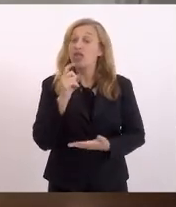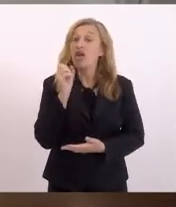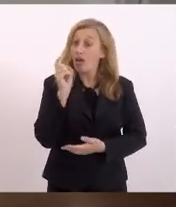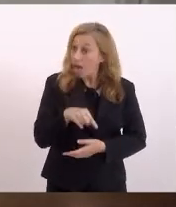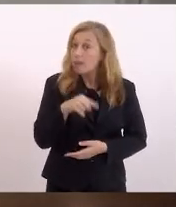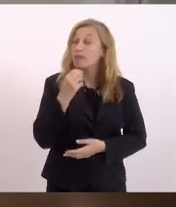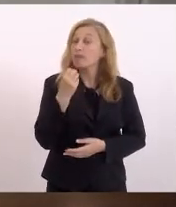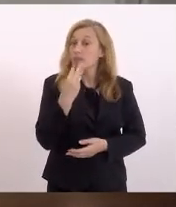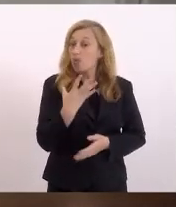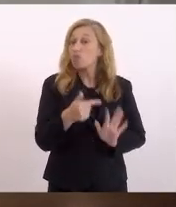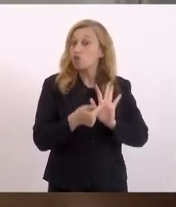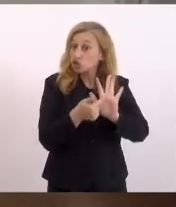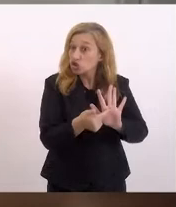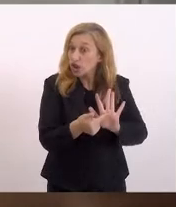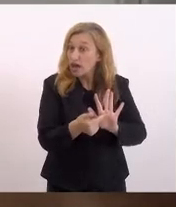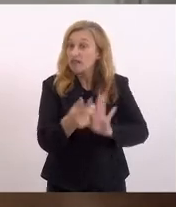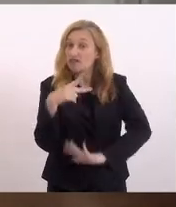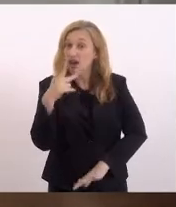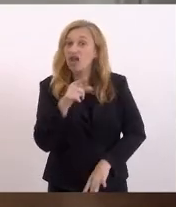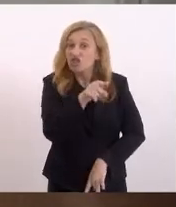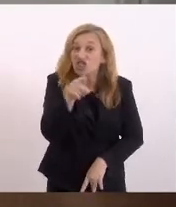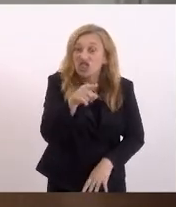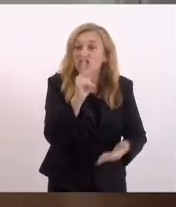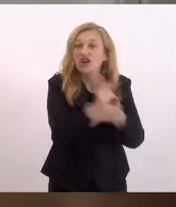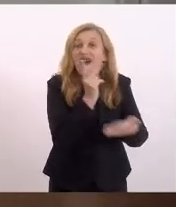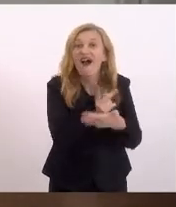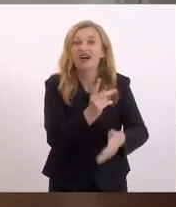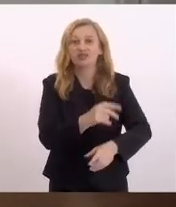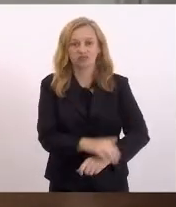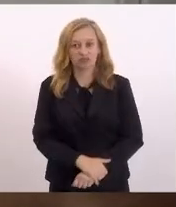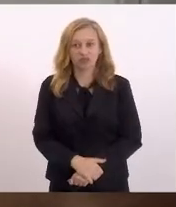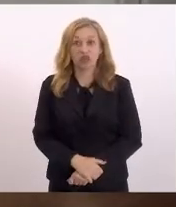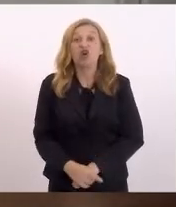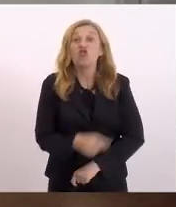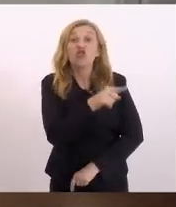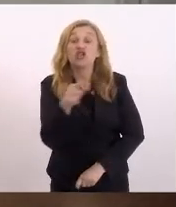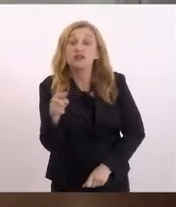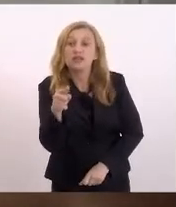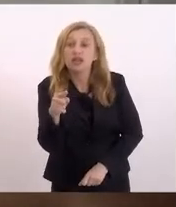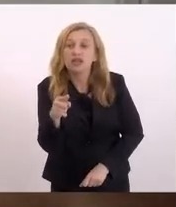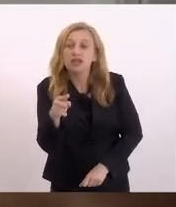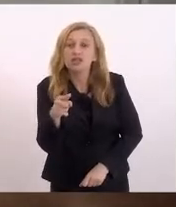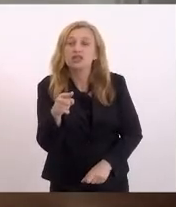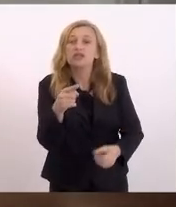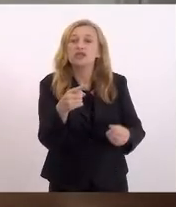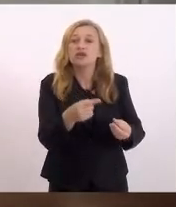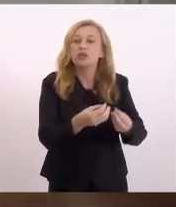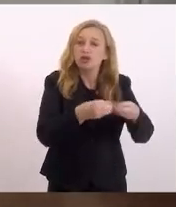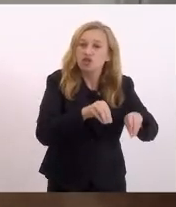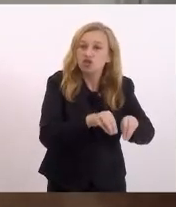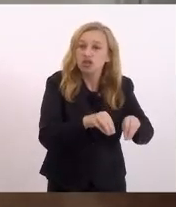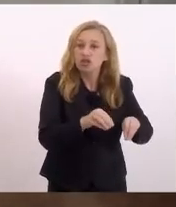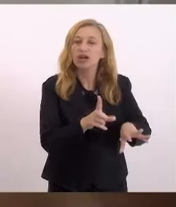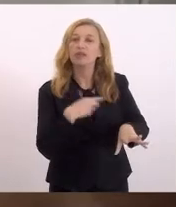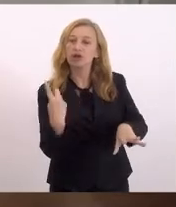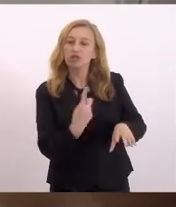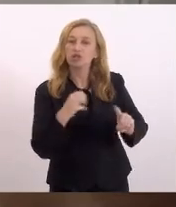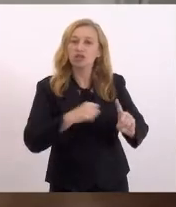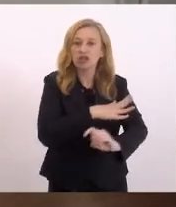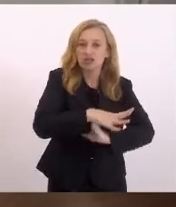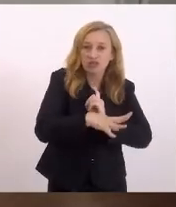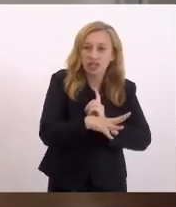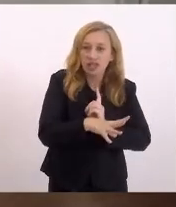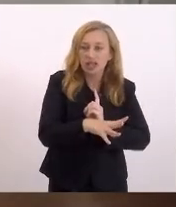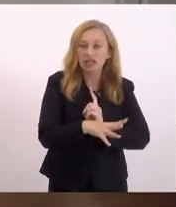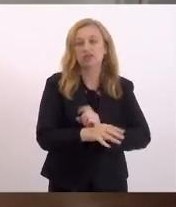a gente apontar o dedo e dizer que vocês estavam errados. Vocês causaram muitos danos para a nossa sociedade, para a